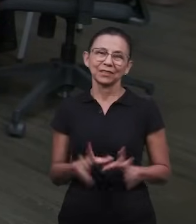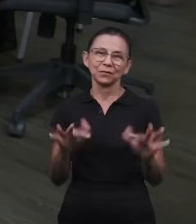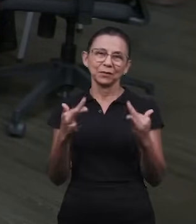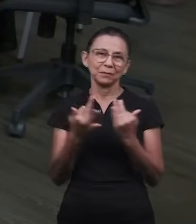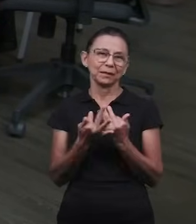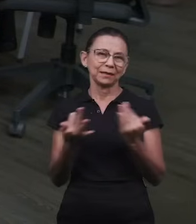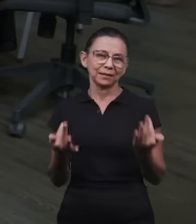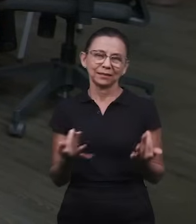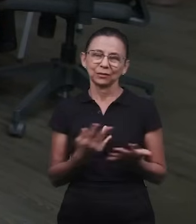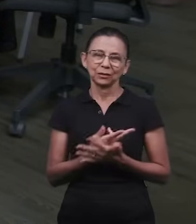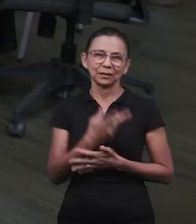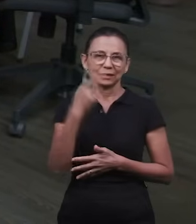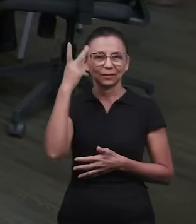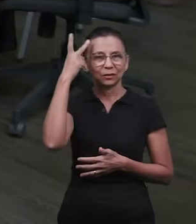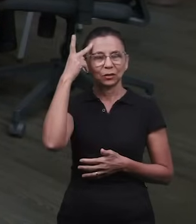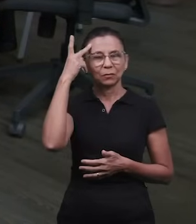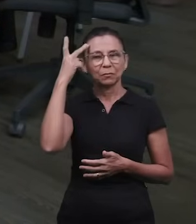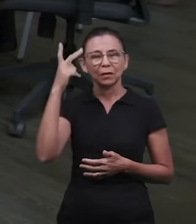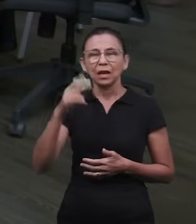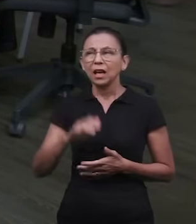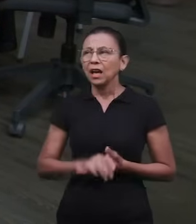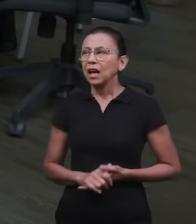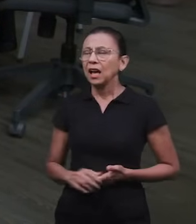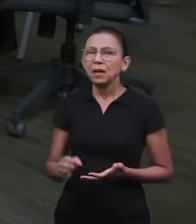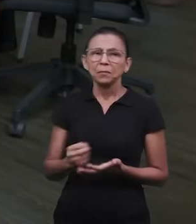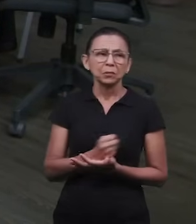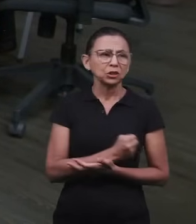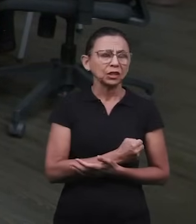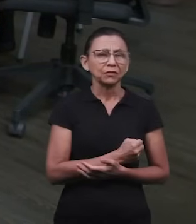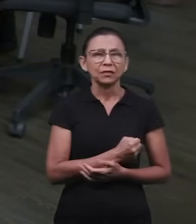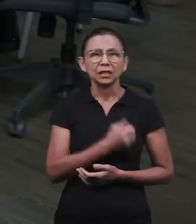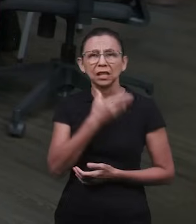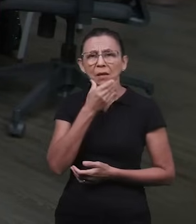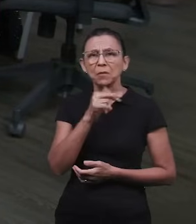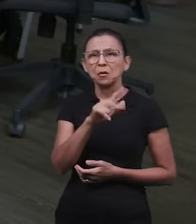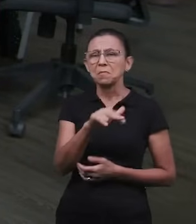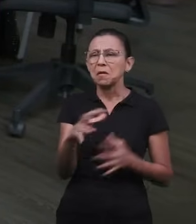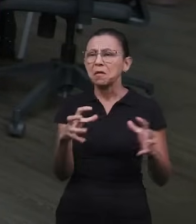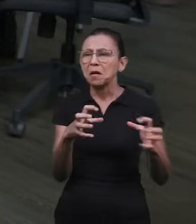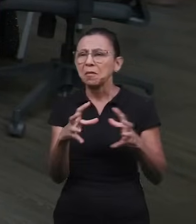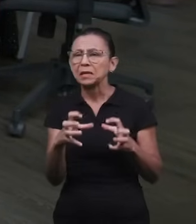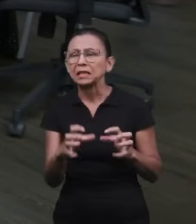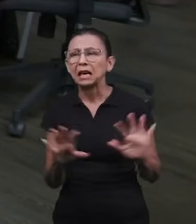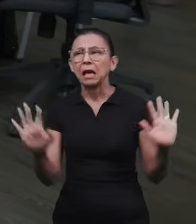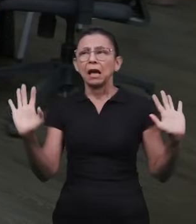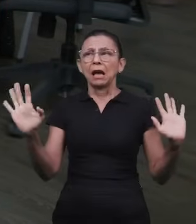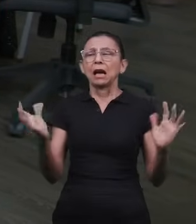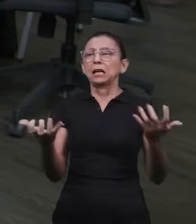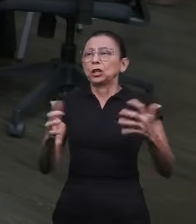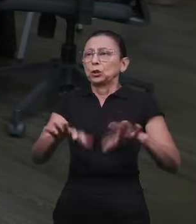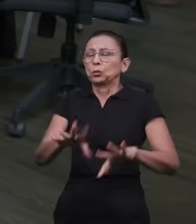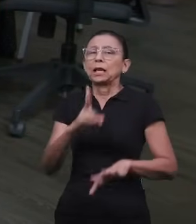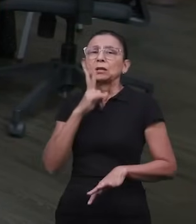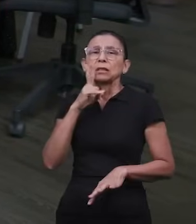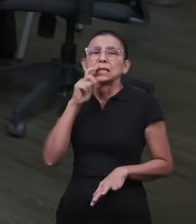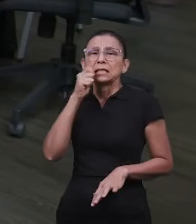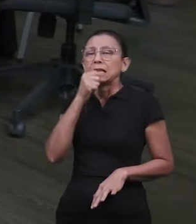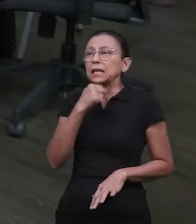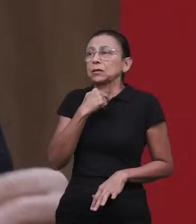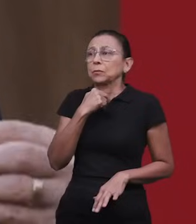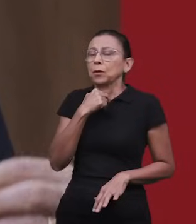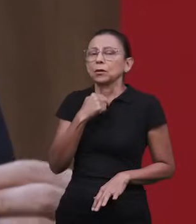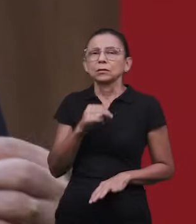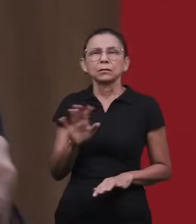o mundo não acaba por causa disso. Eu briguei com o meu irmão, eu não vou nem ceiar hoje. Não é assim, a coisa tem que ser